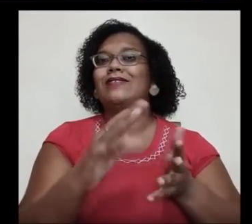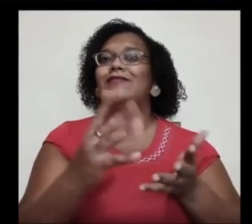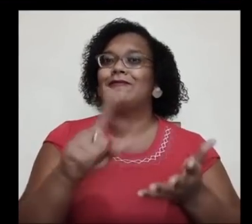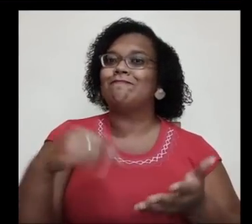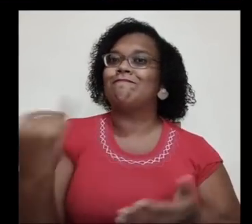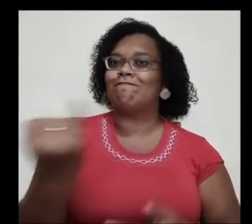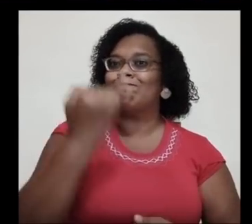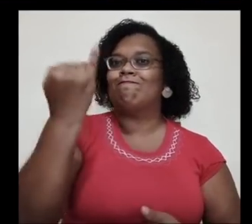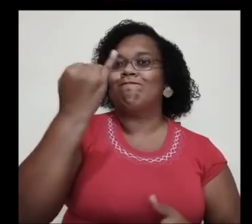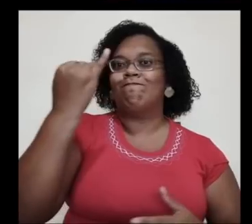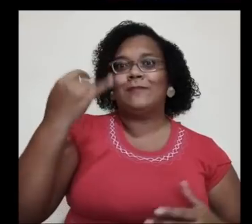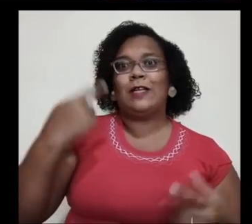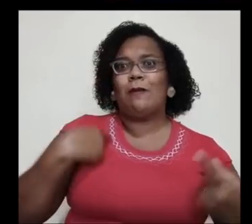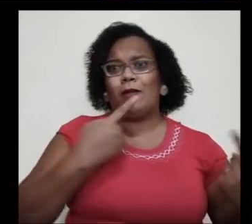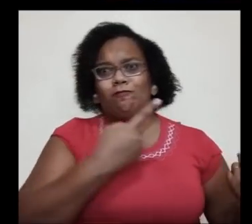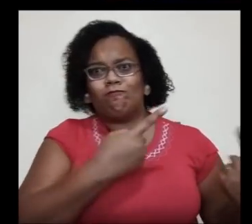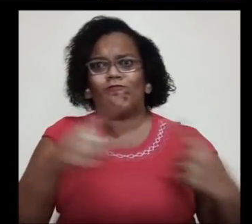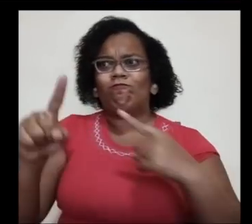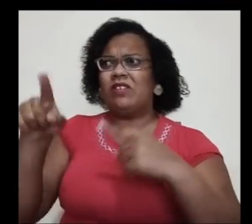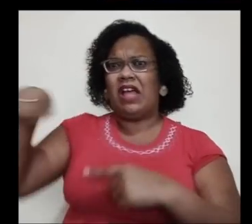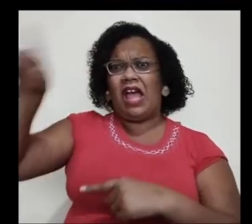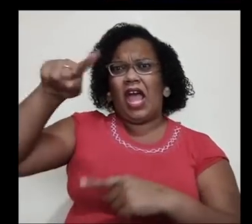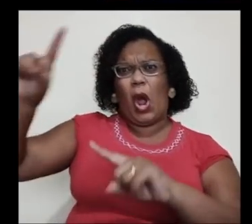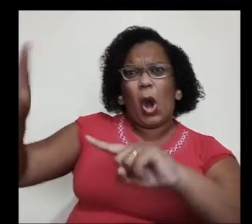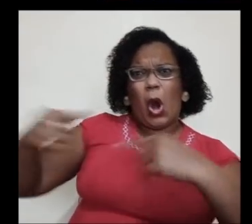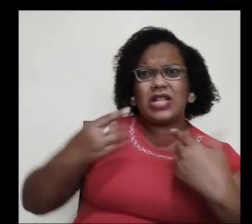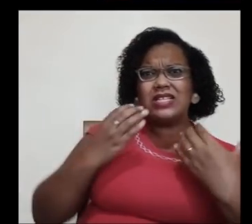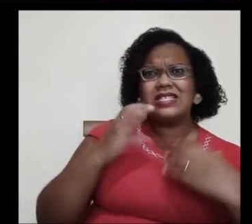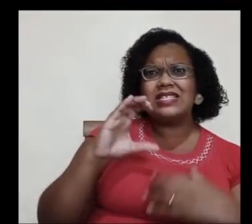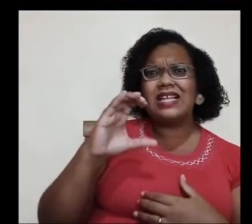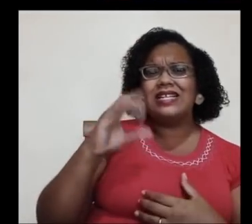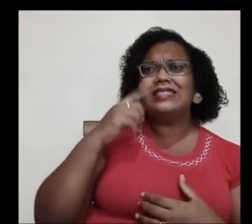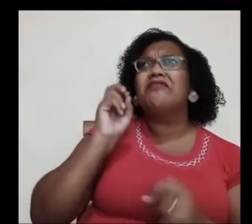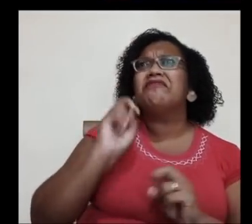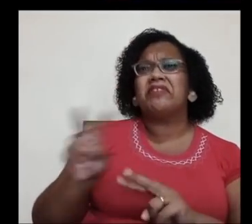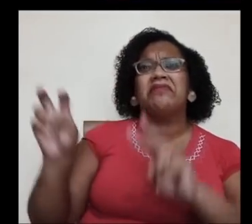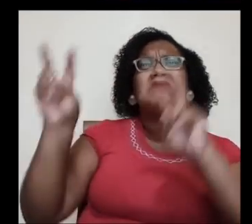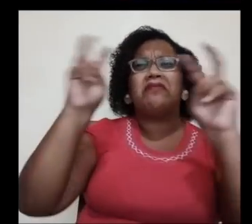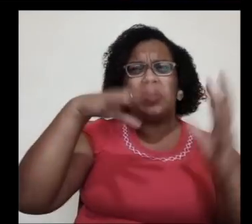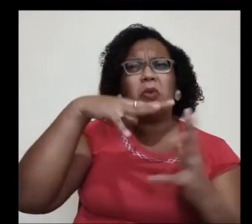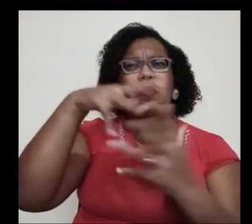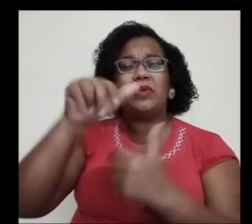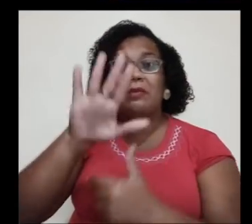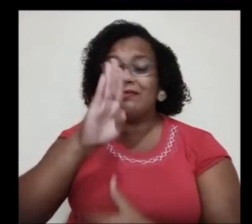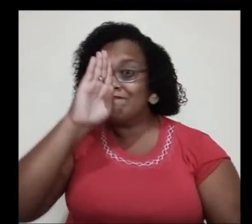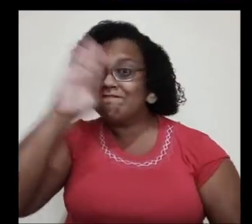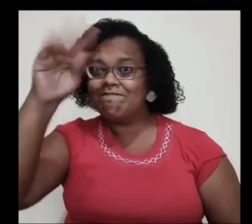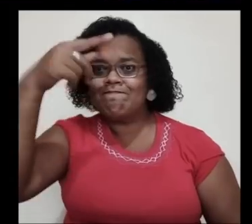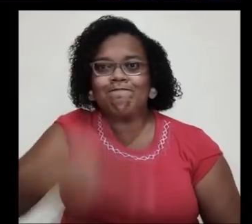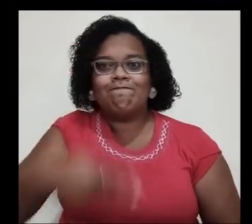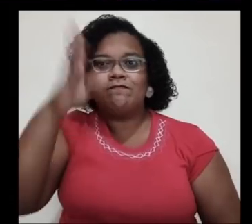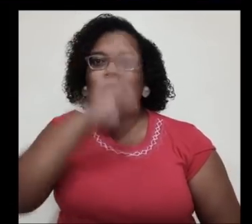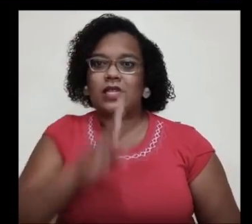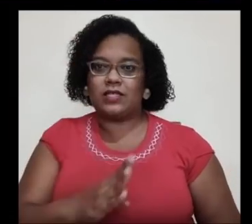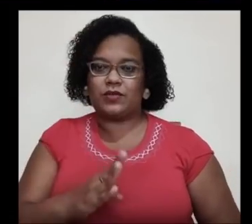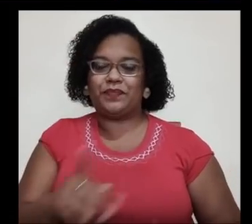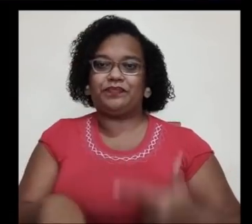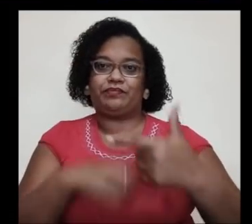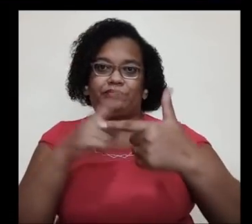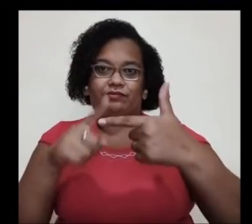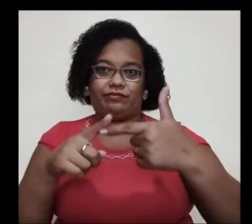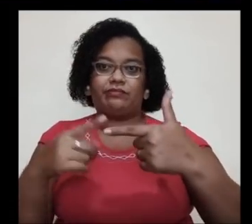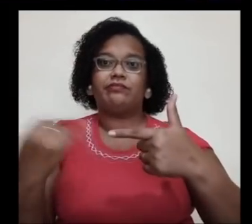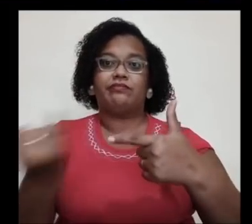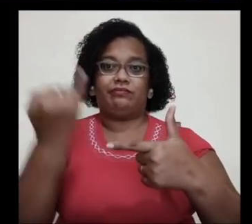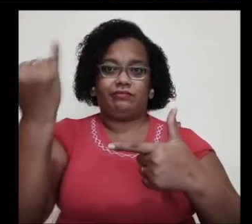em particular. O outro aspecto significativo, que eu já também mencionei de certa maneira, é que o impacto científico da